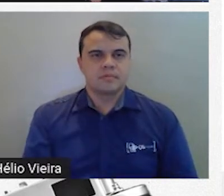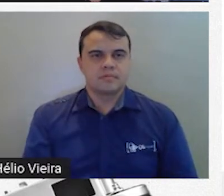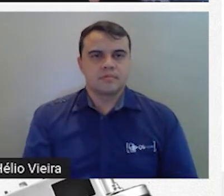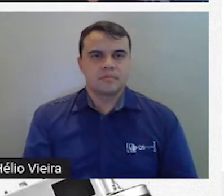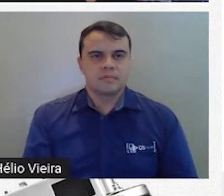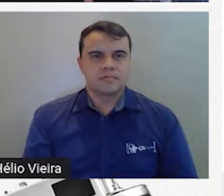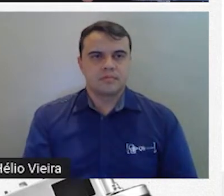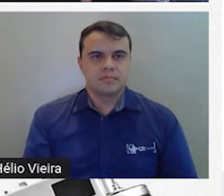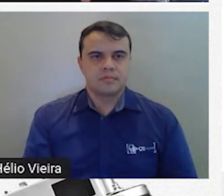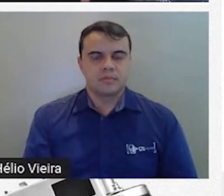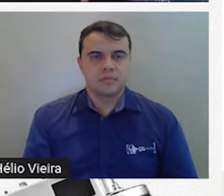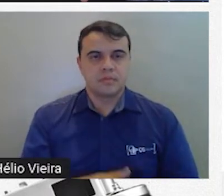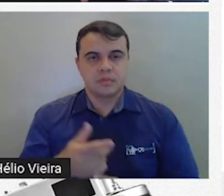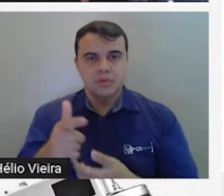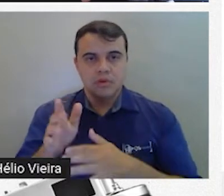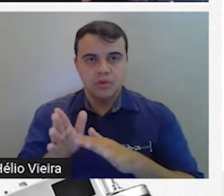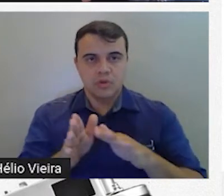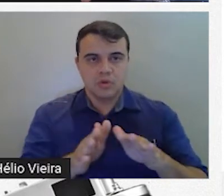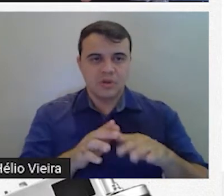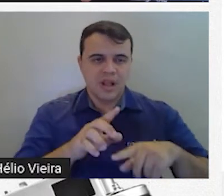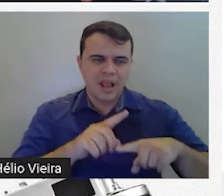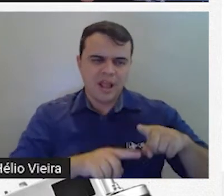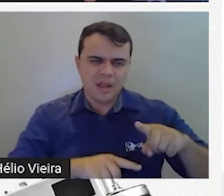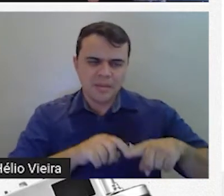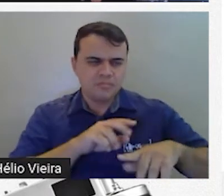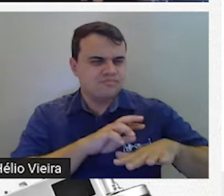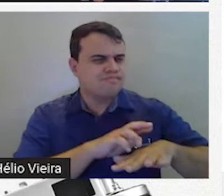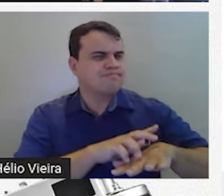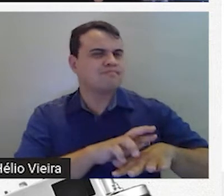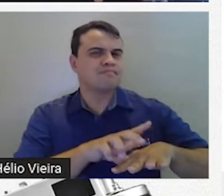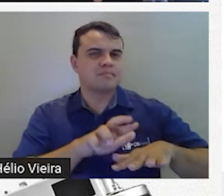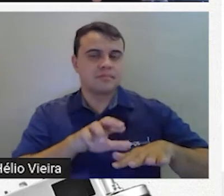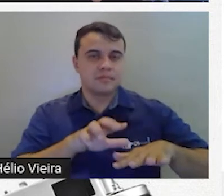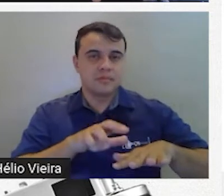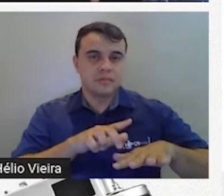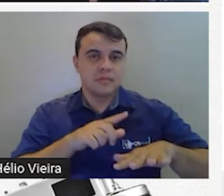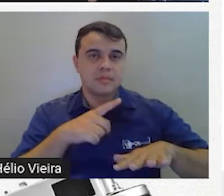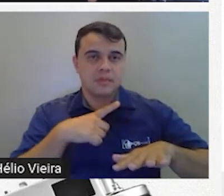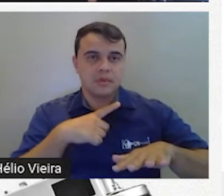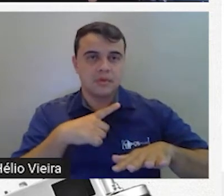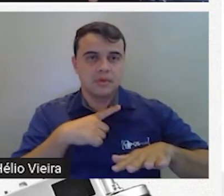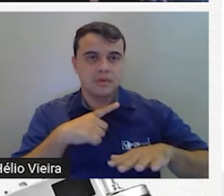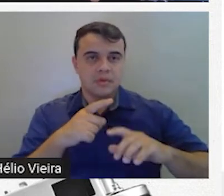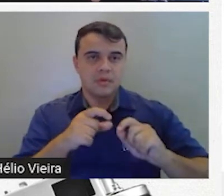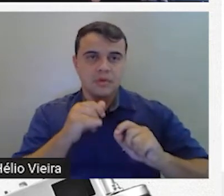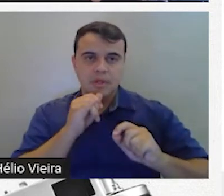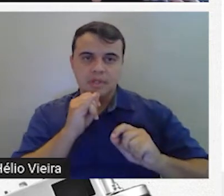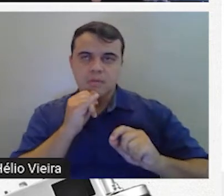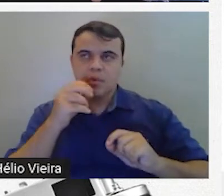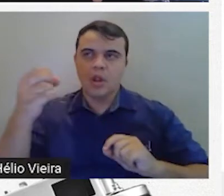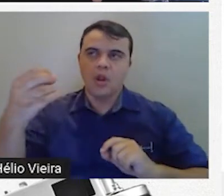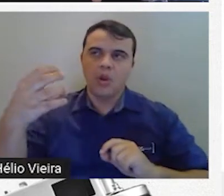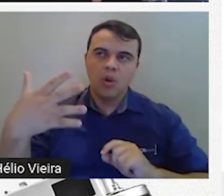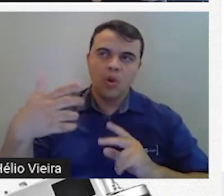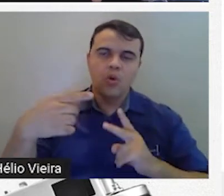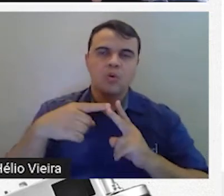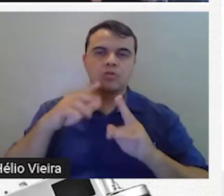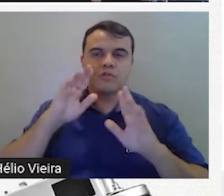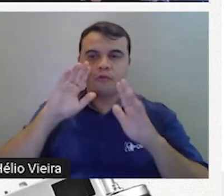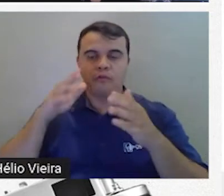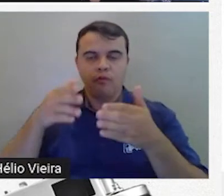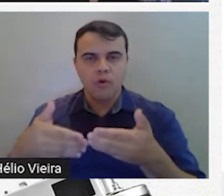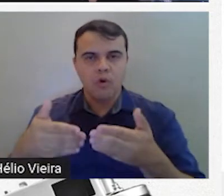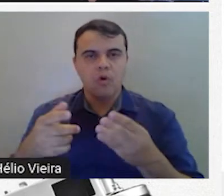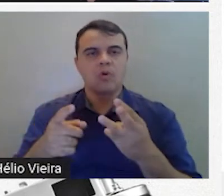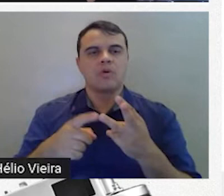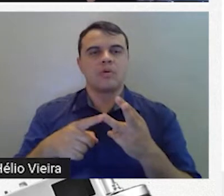Bom, elementos fotográficos existem muitos, outros, né? Como luz, foco,